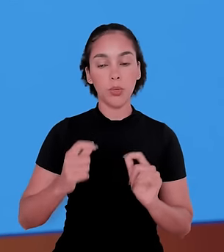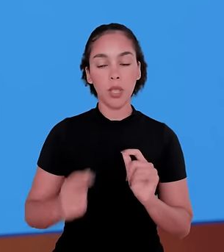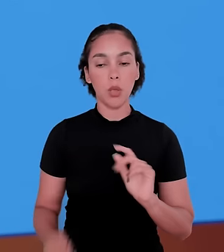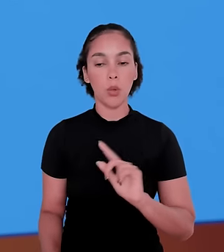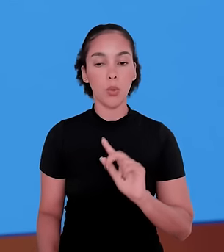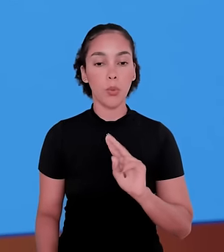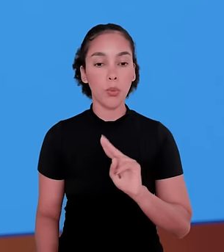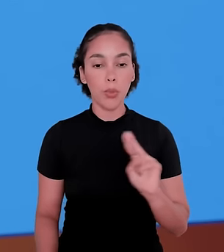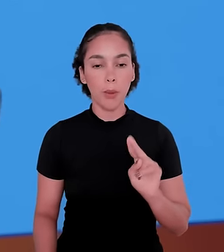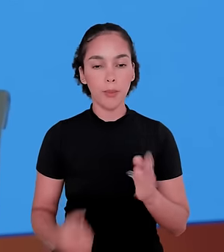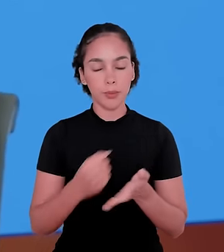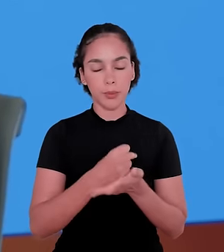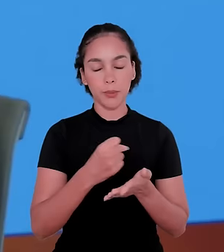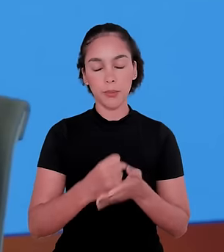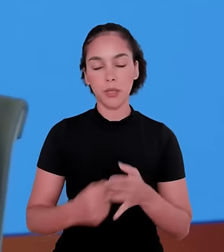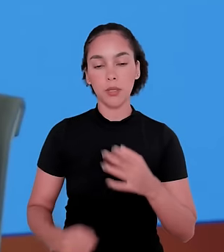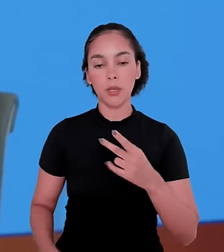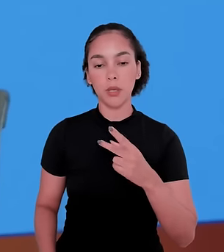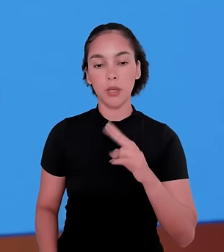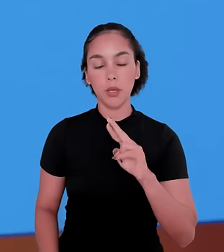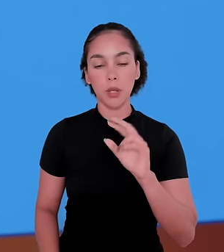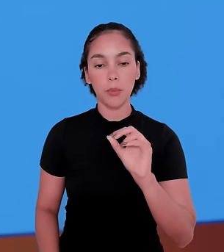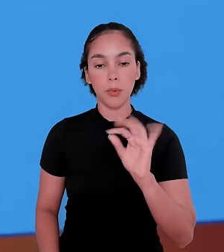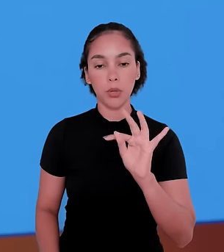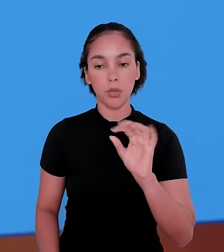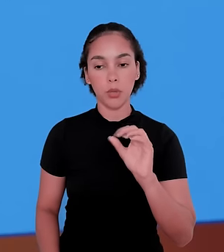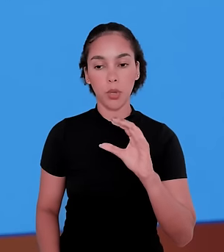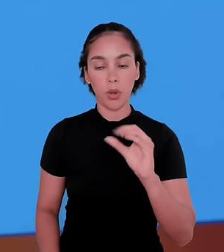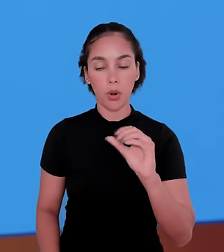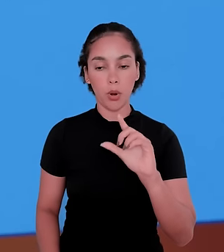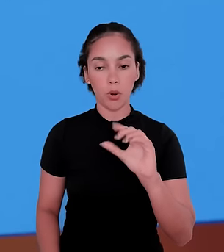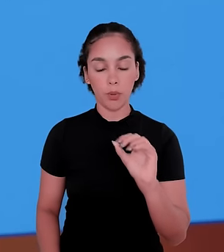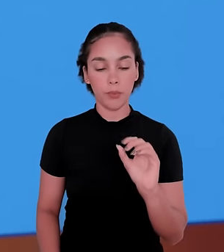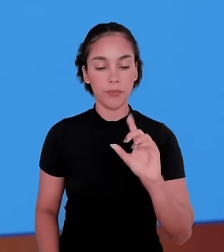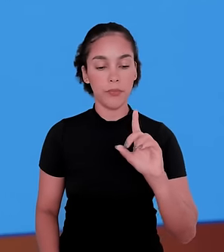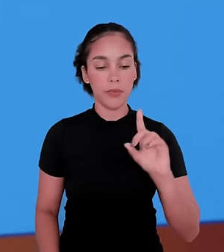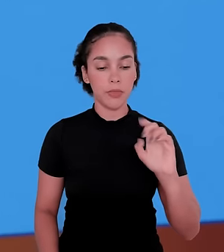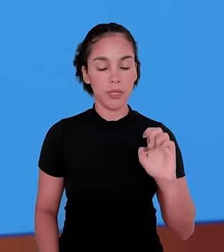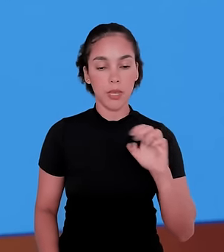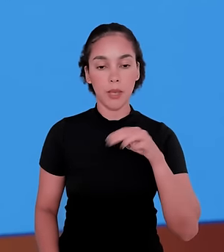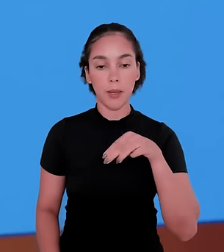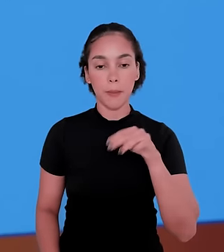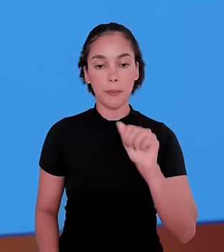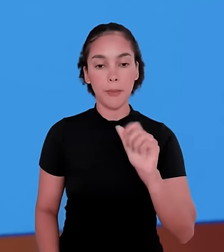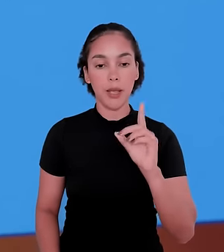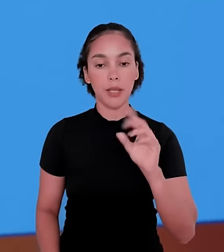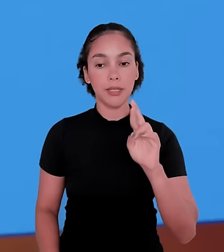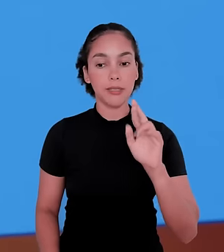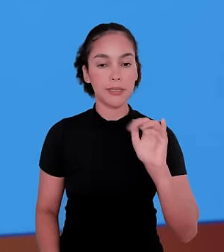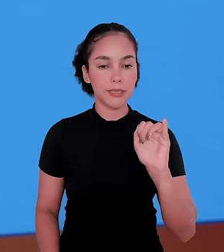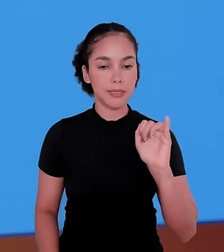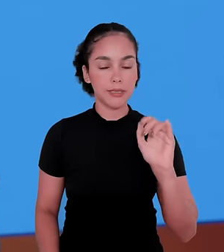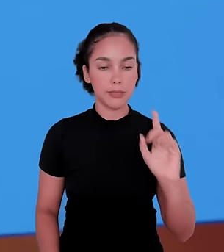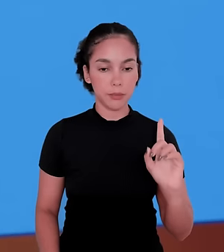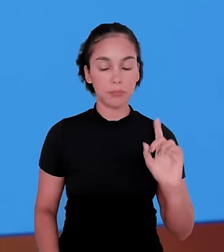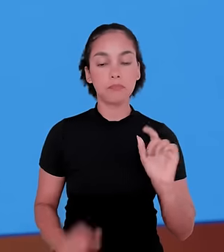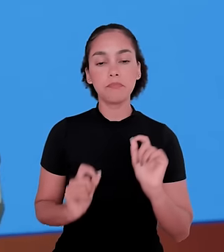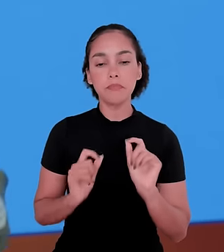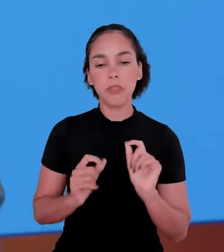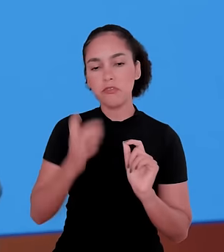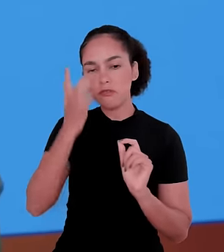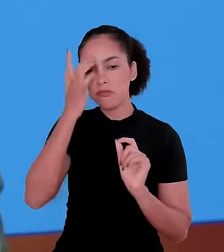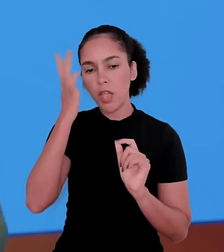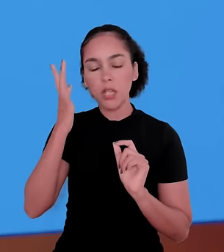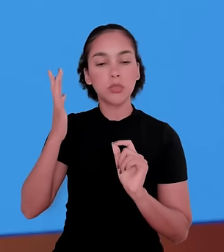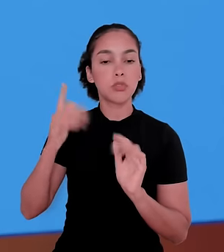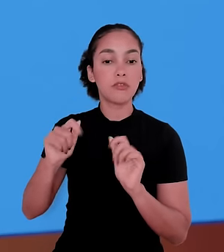Madrid que é um tratado internacional que facilita essa questão de você fazer o depósito internacional né que no passado o que que